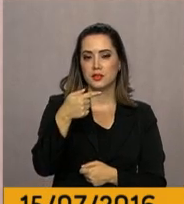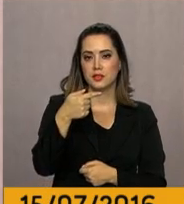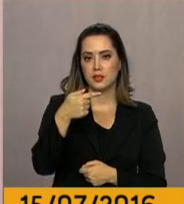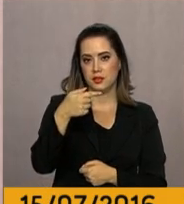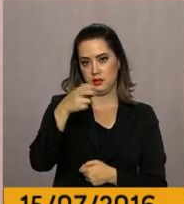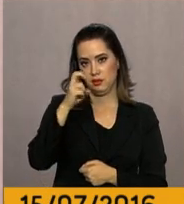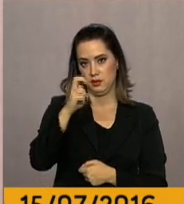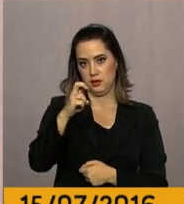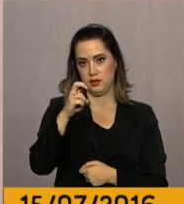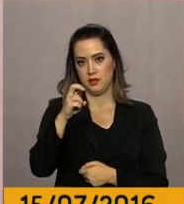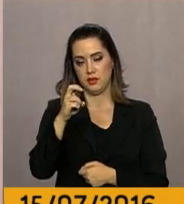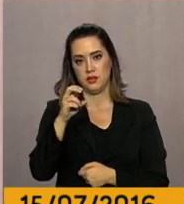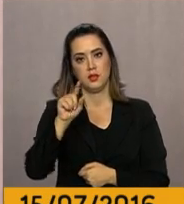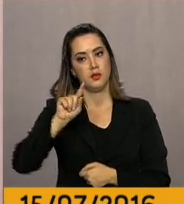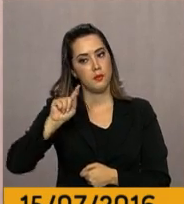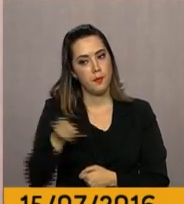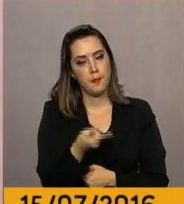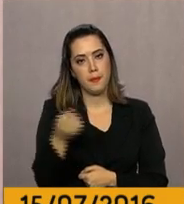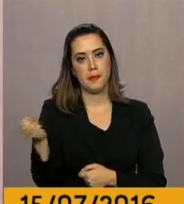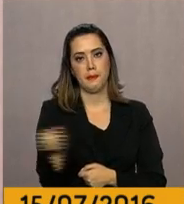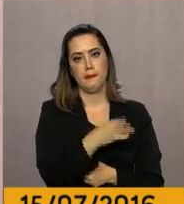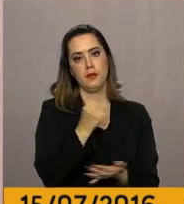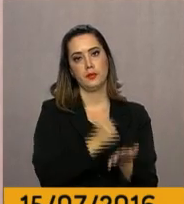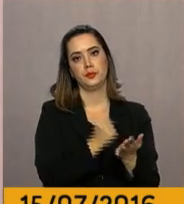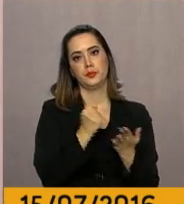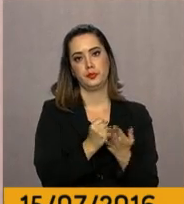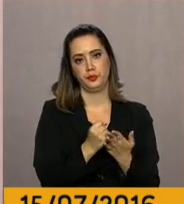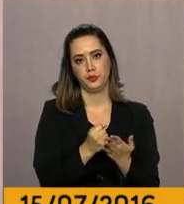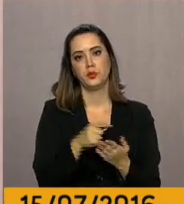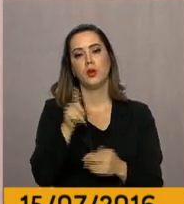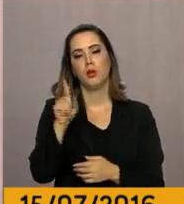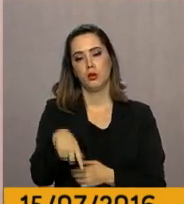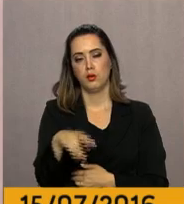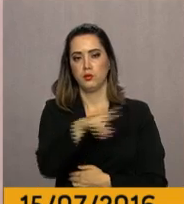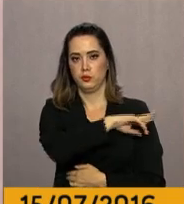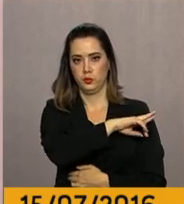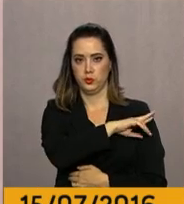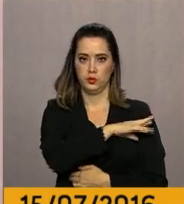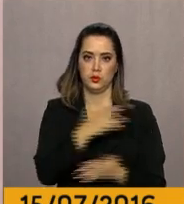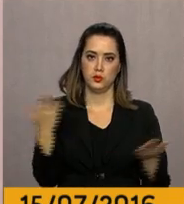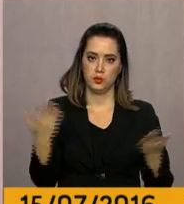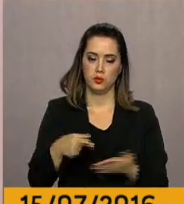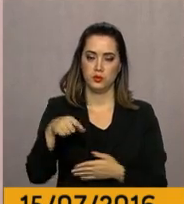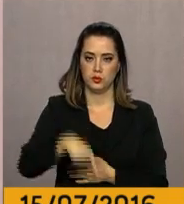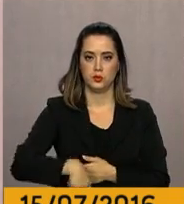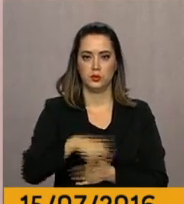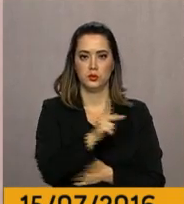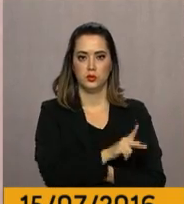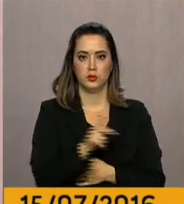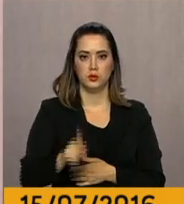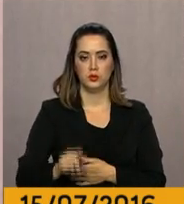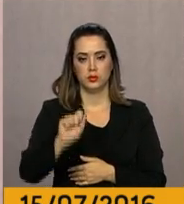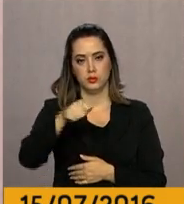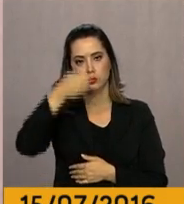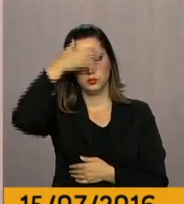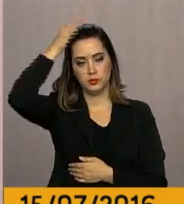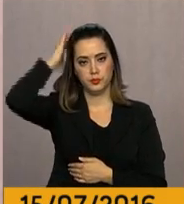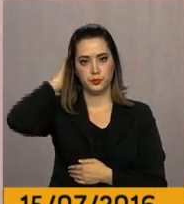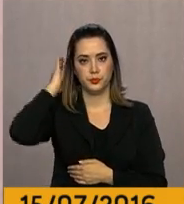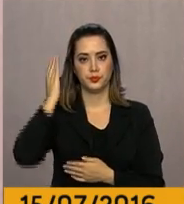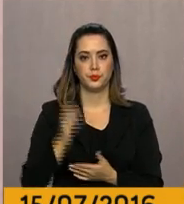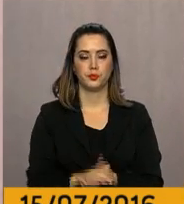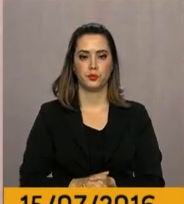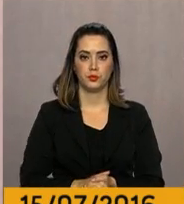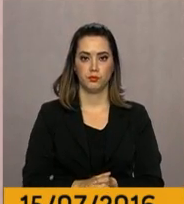contratos de responsabilidade do atual governo do presidente interino Michel